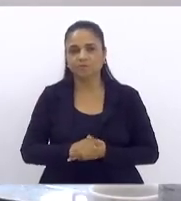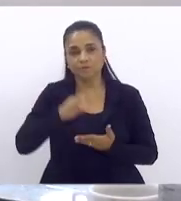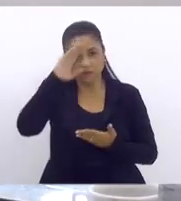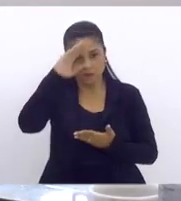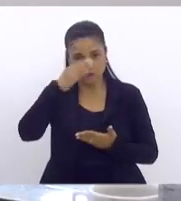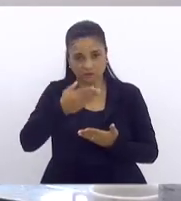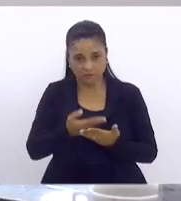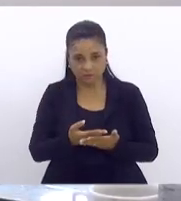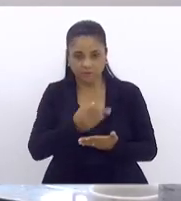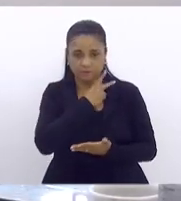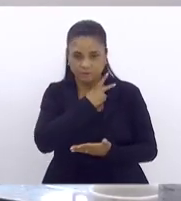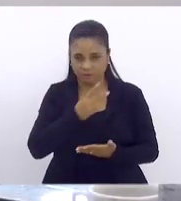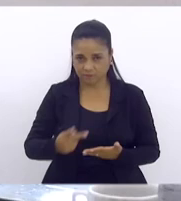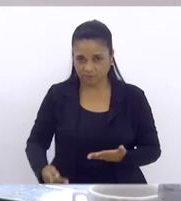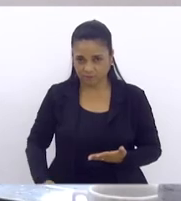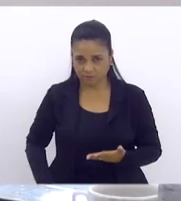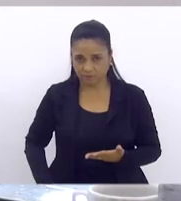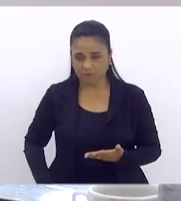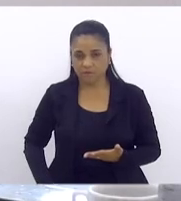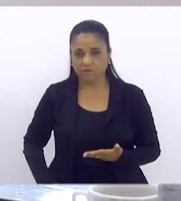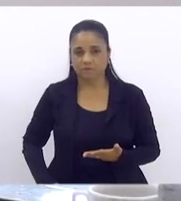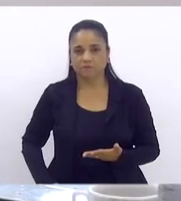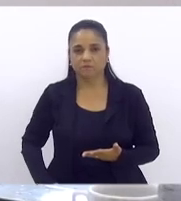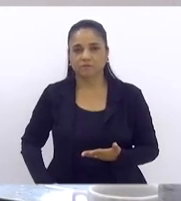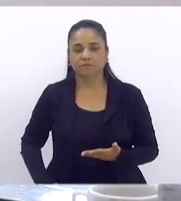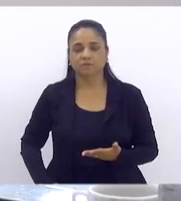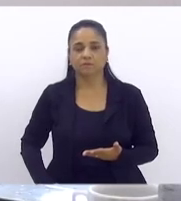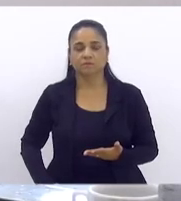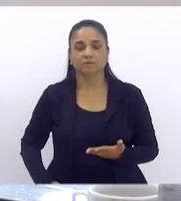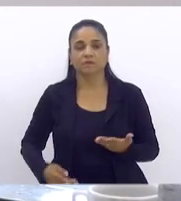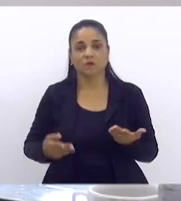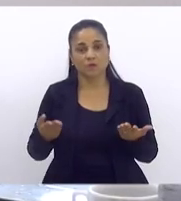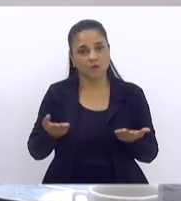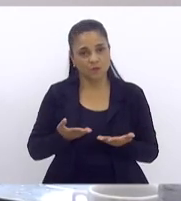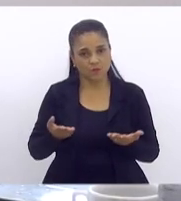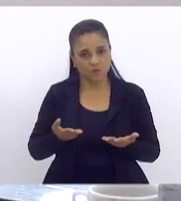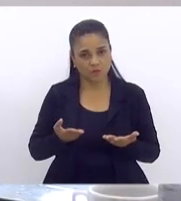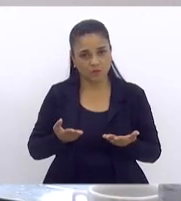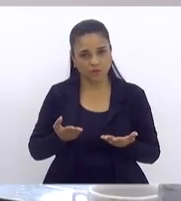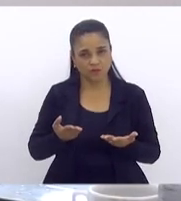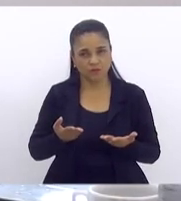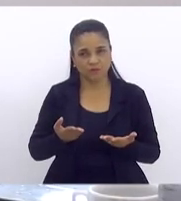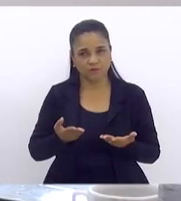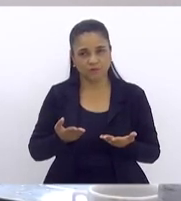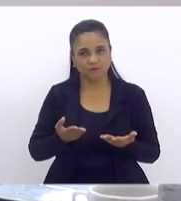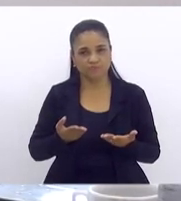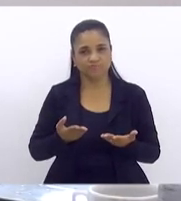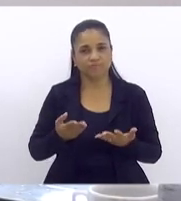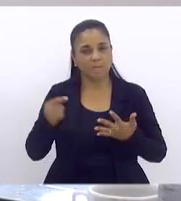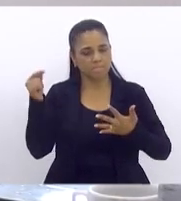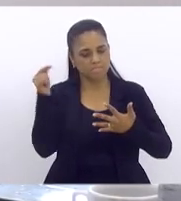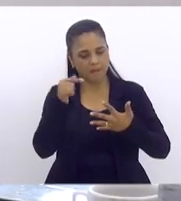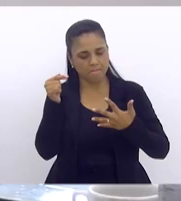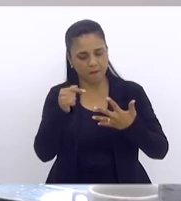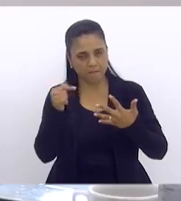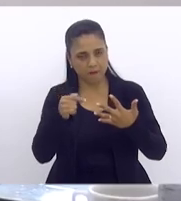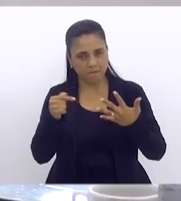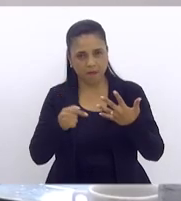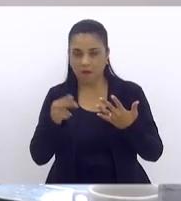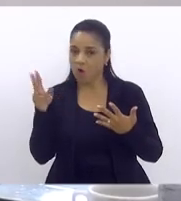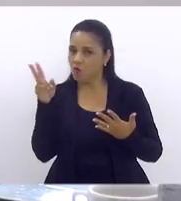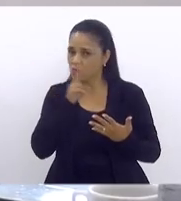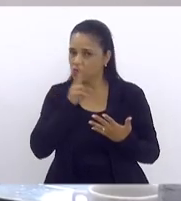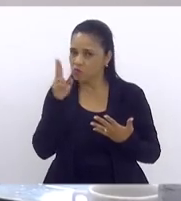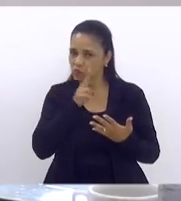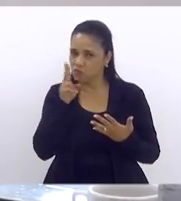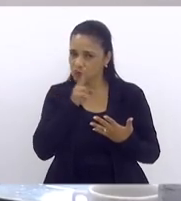Acredito, Presidenta, que a gente vai sair daqui com algumas pontuações urgentes. Vai sair